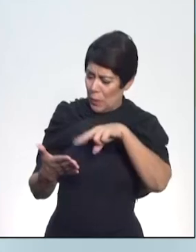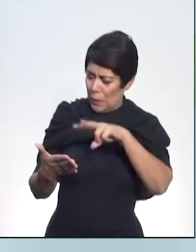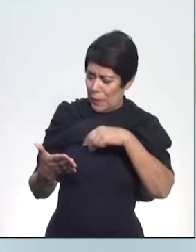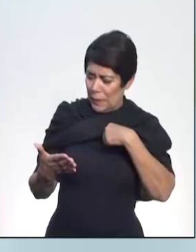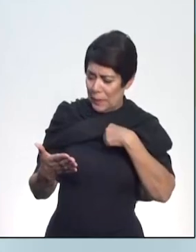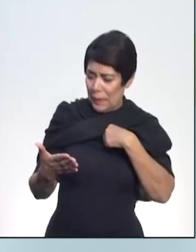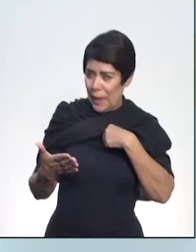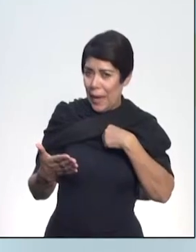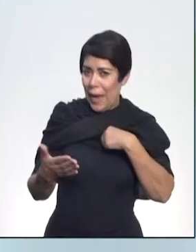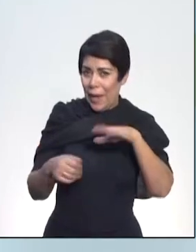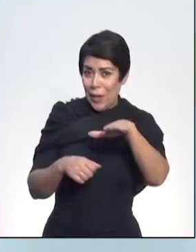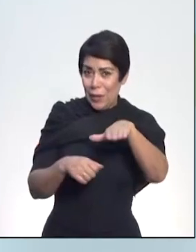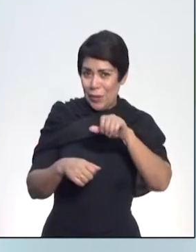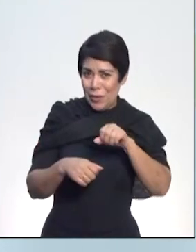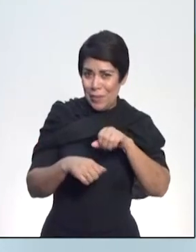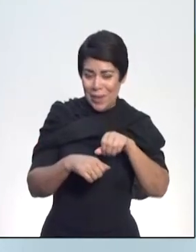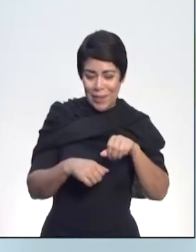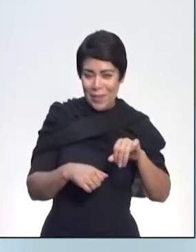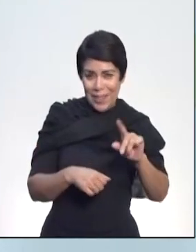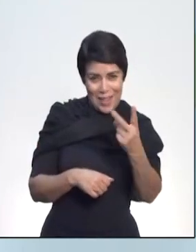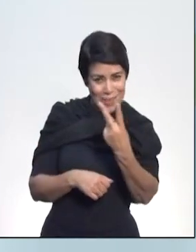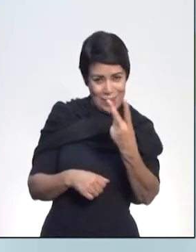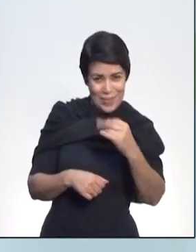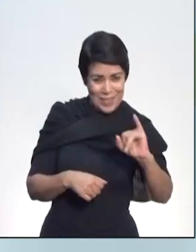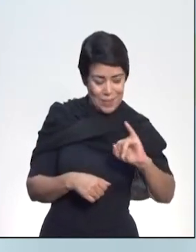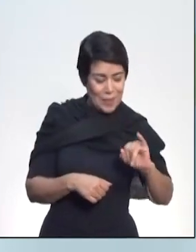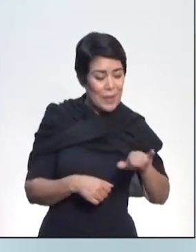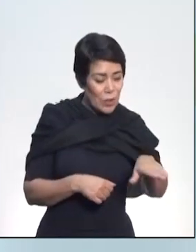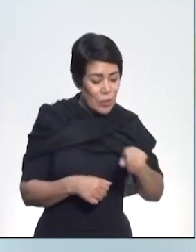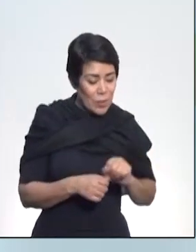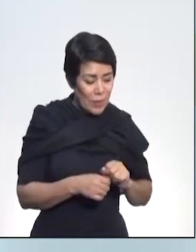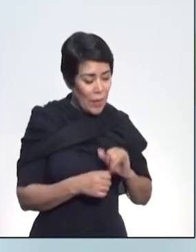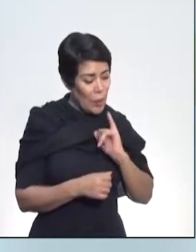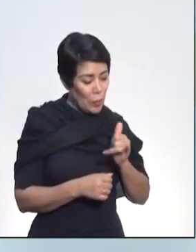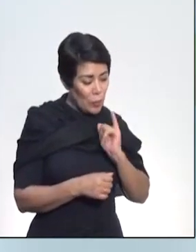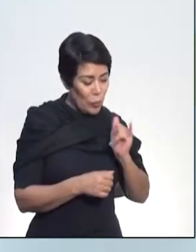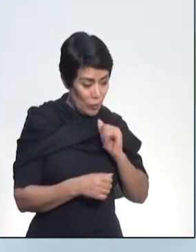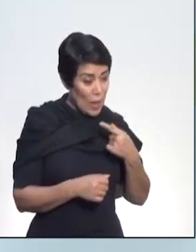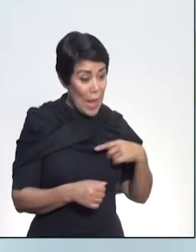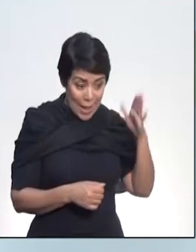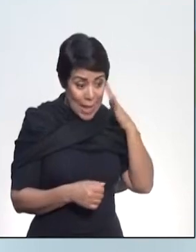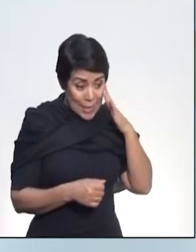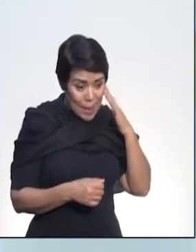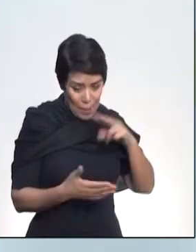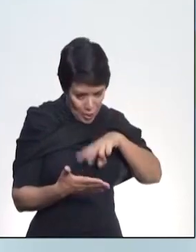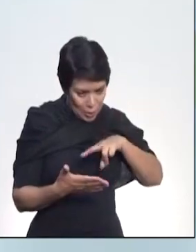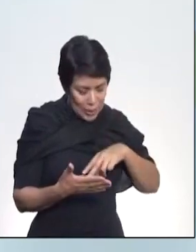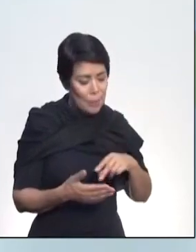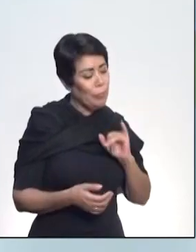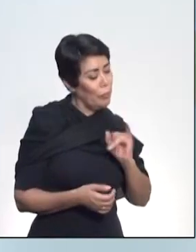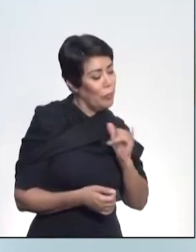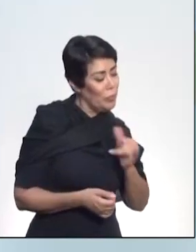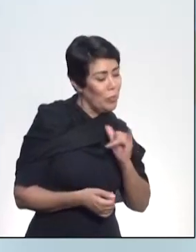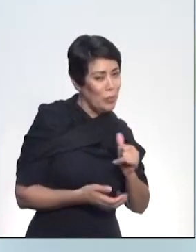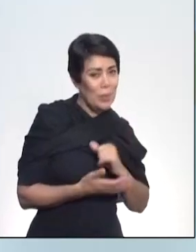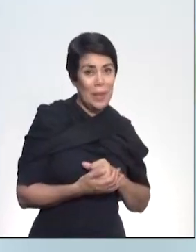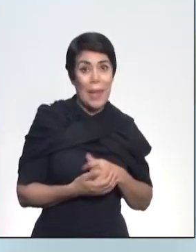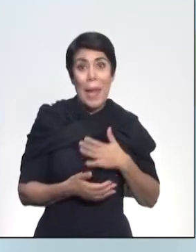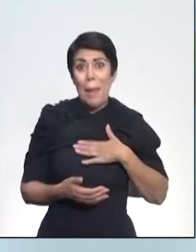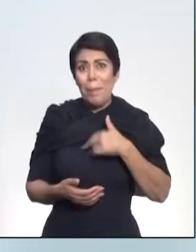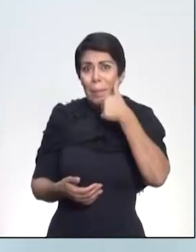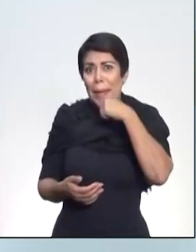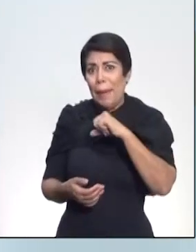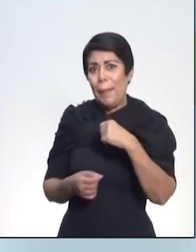minhas outras irmãs, que são mais novas, eu contava o livro. Minha mãe praticamente quase que me